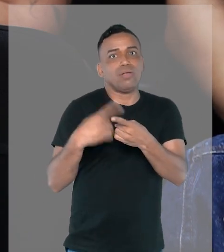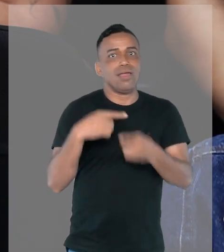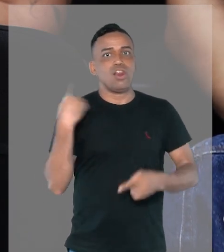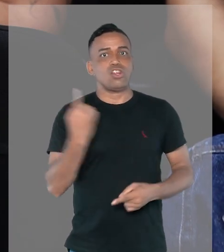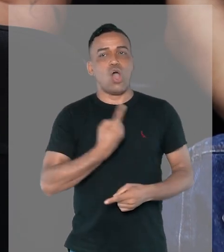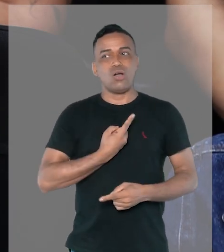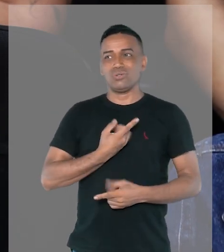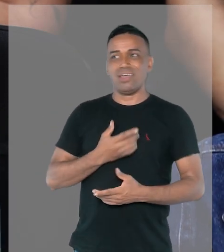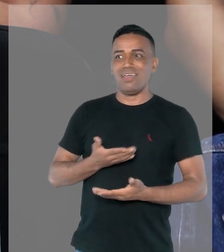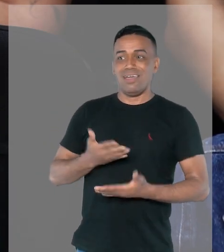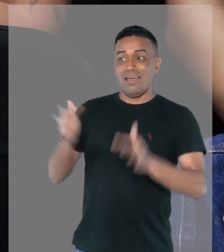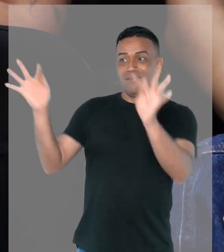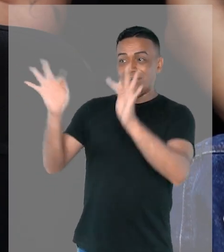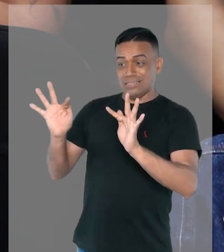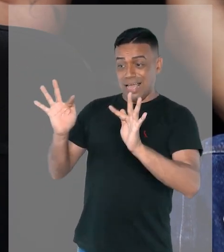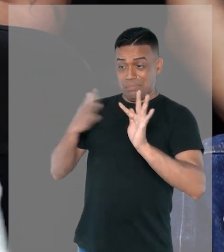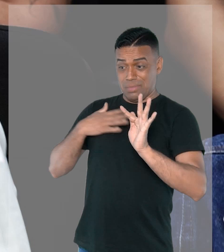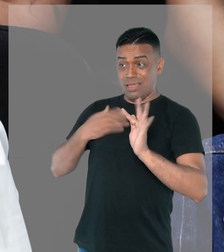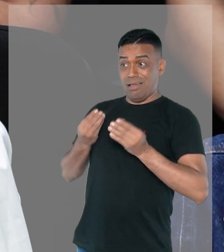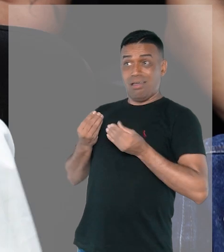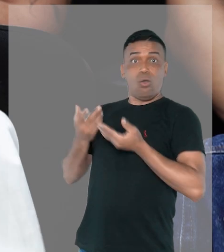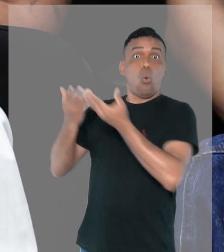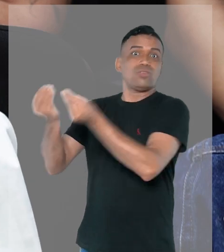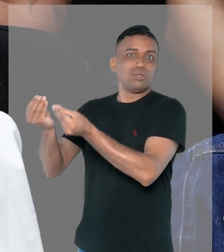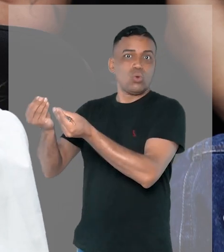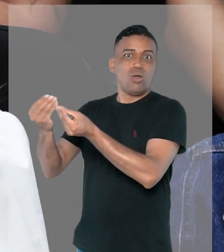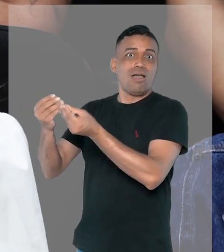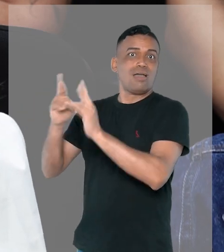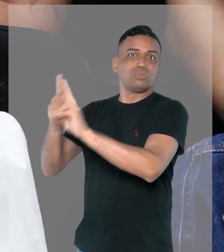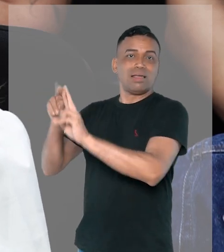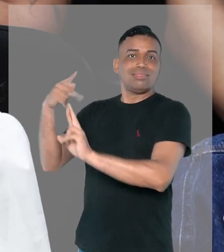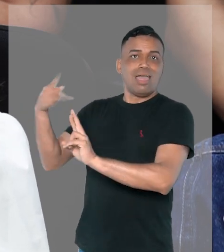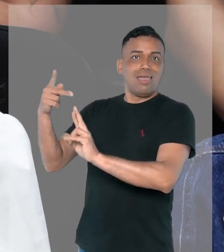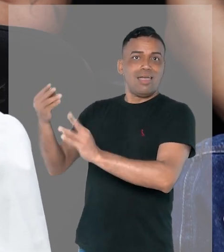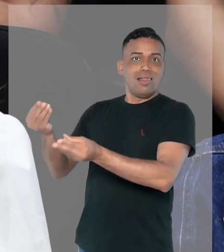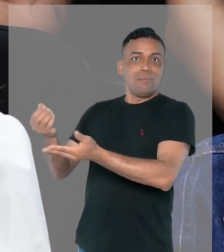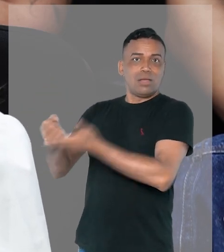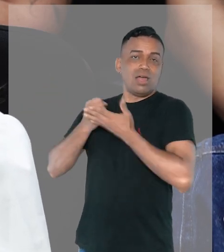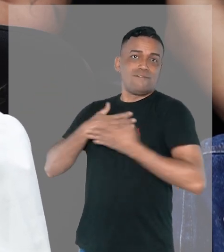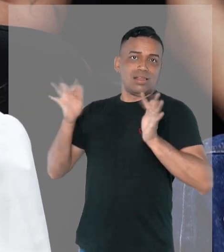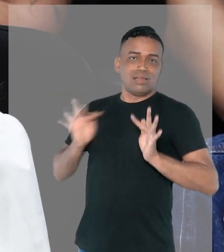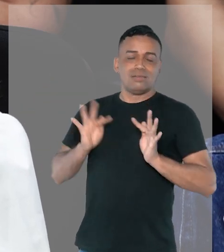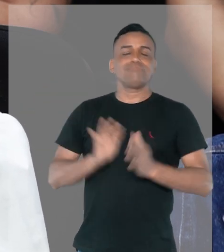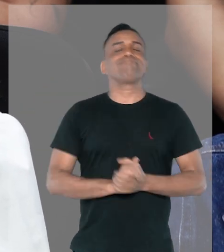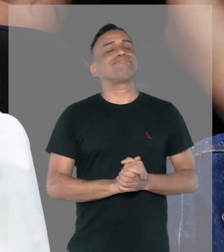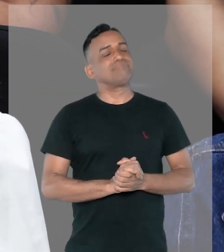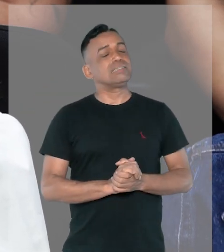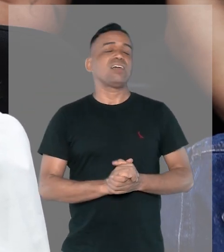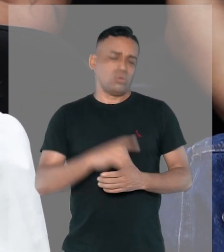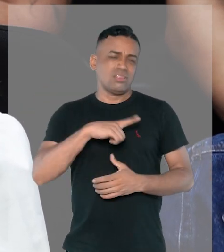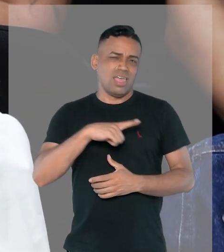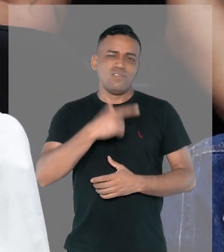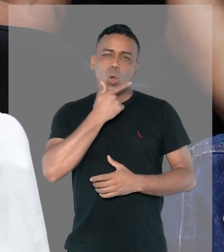gente deposita tanto a nossa felicidade no outro? Não é verdade? Hoje teve até um senhor